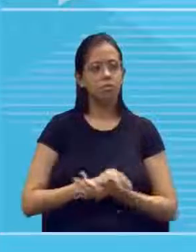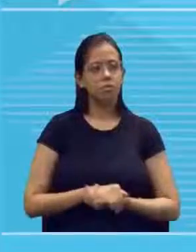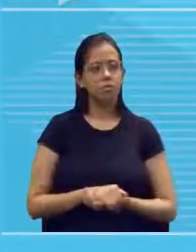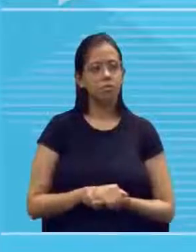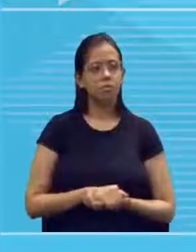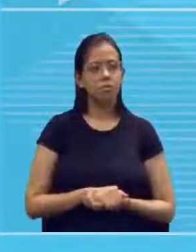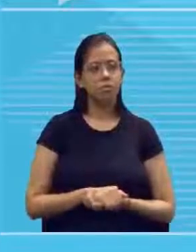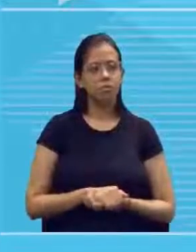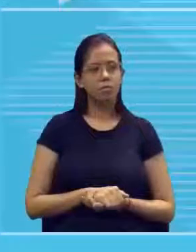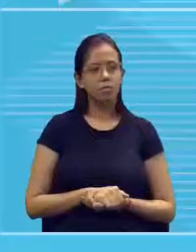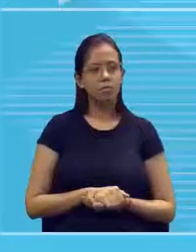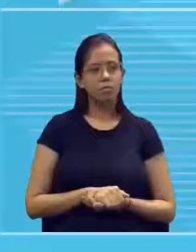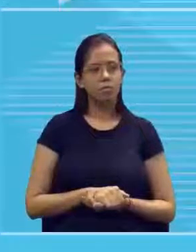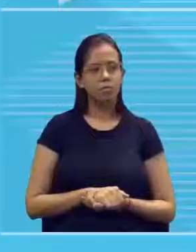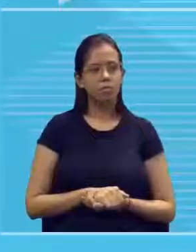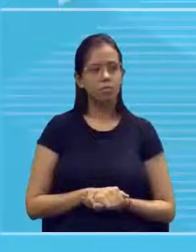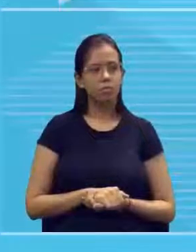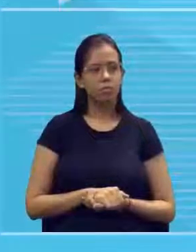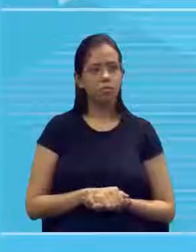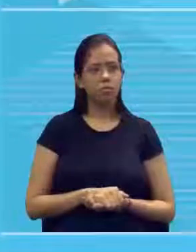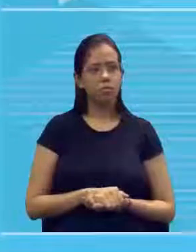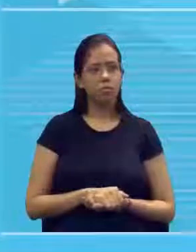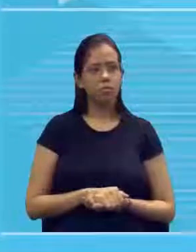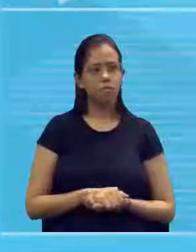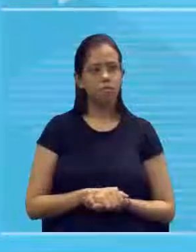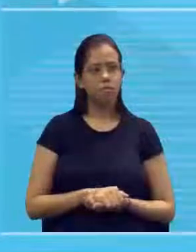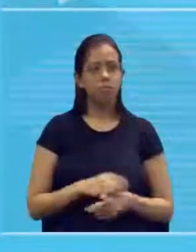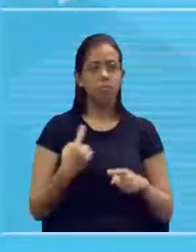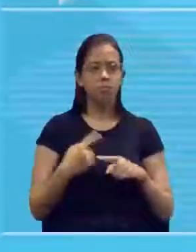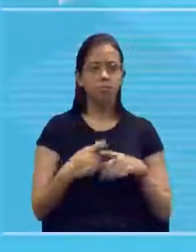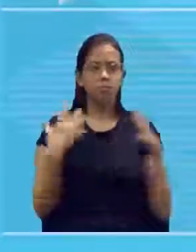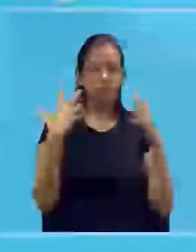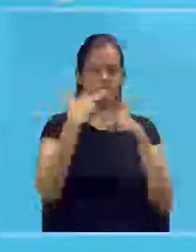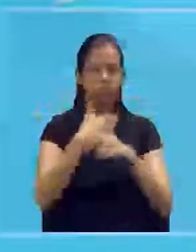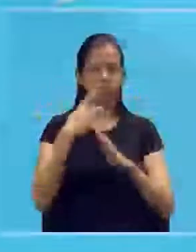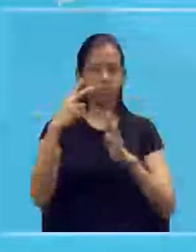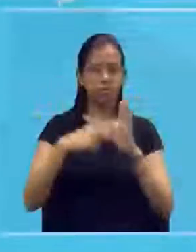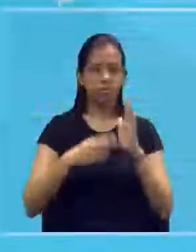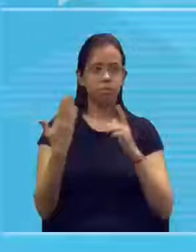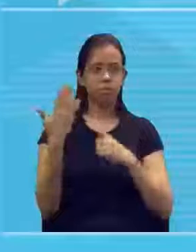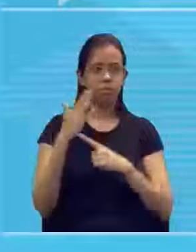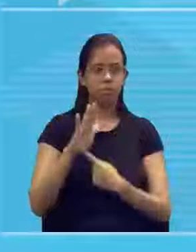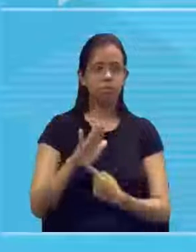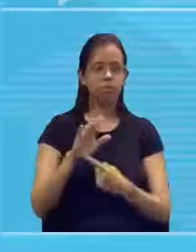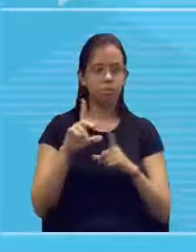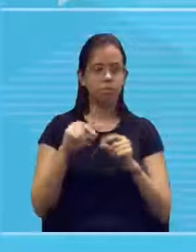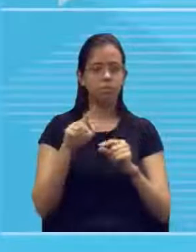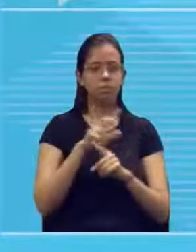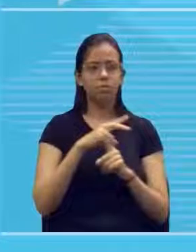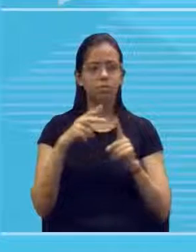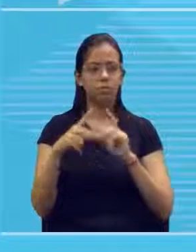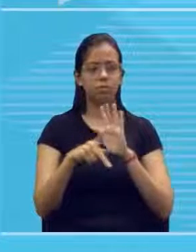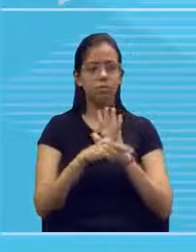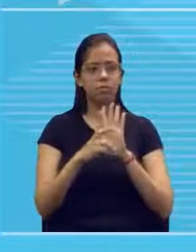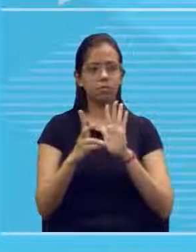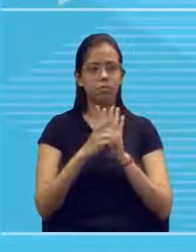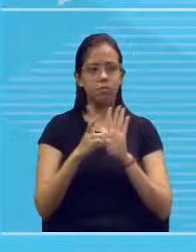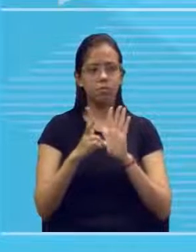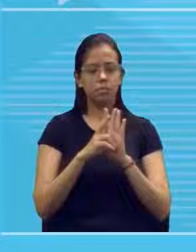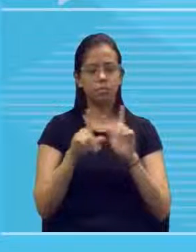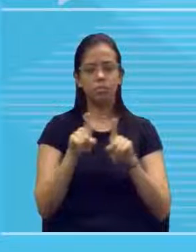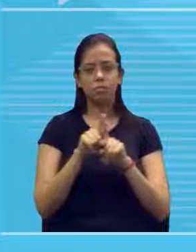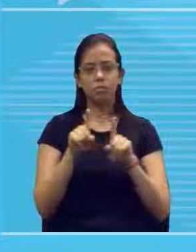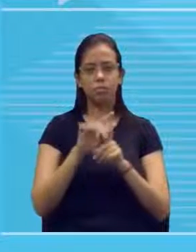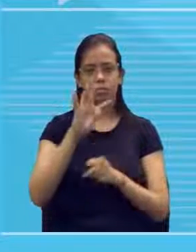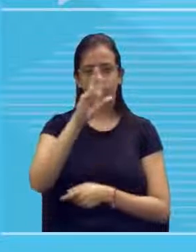então é muito bonito essa leitura que traz aí as cosmovisões é indígenas e